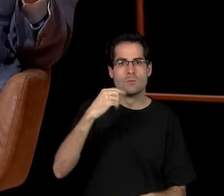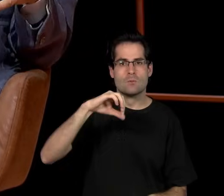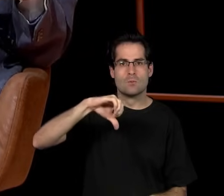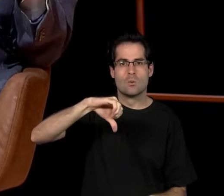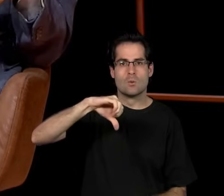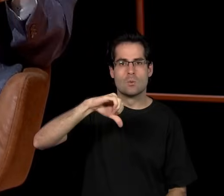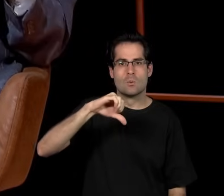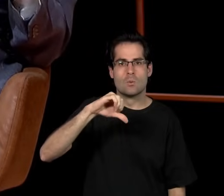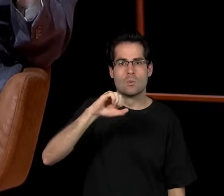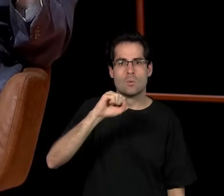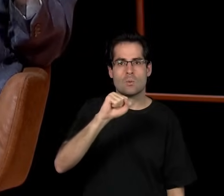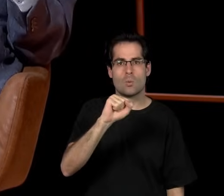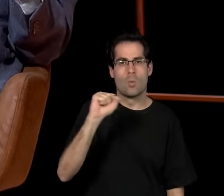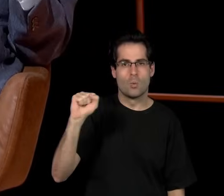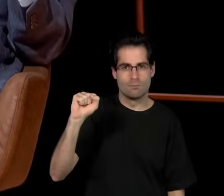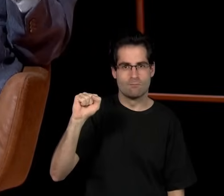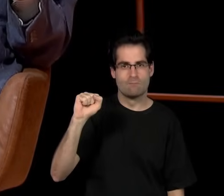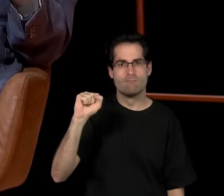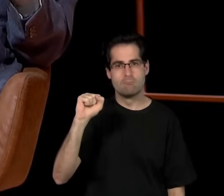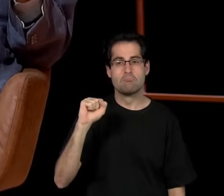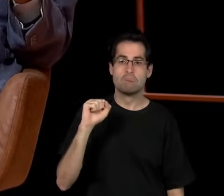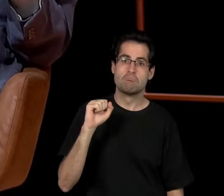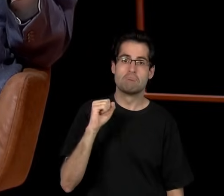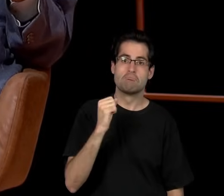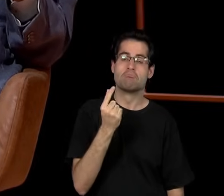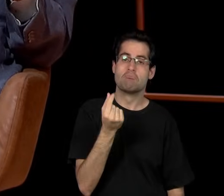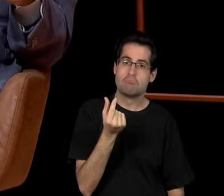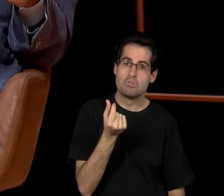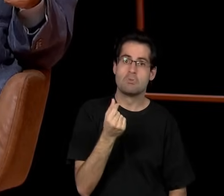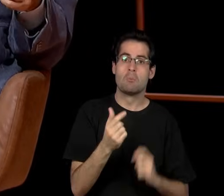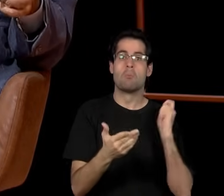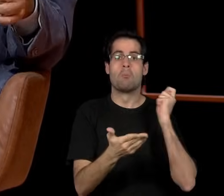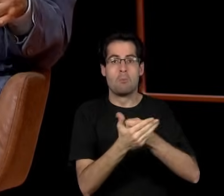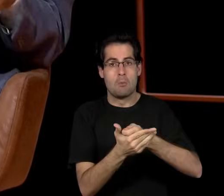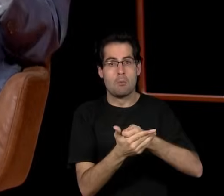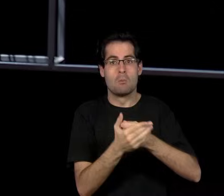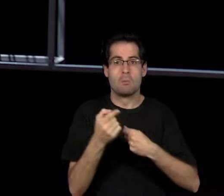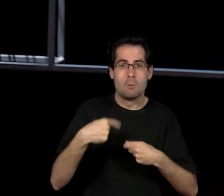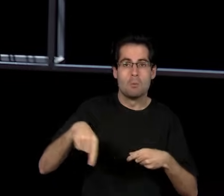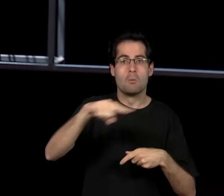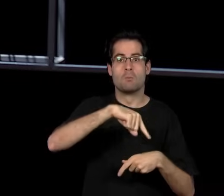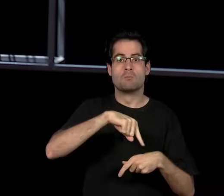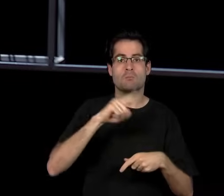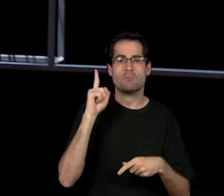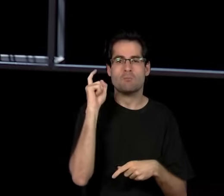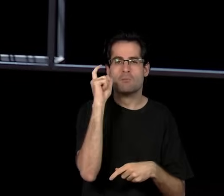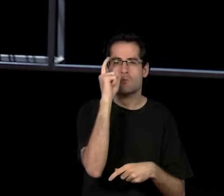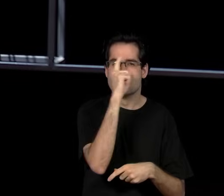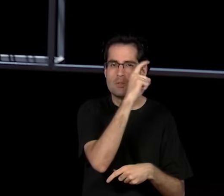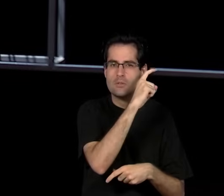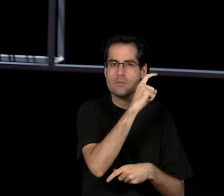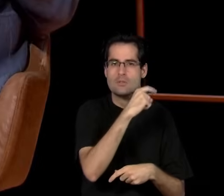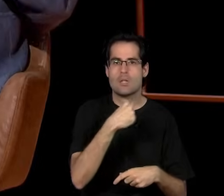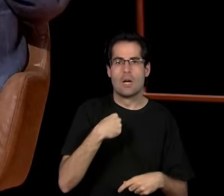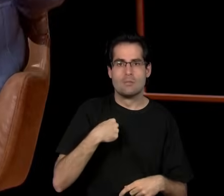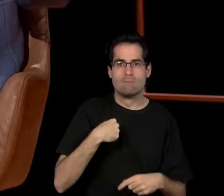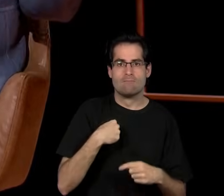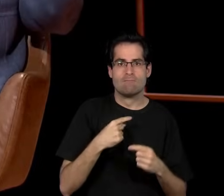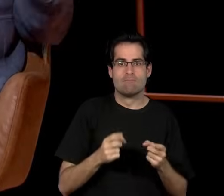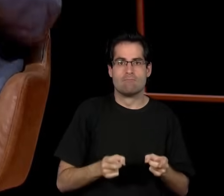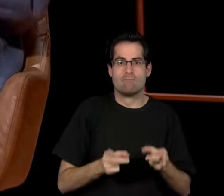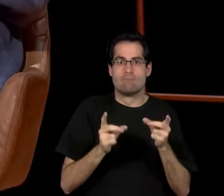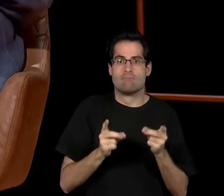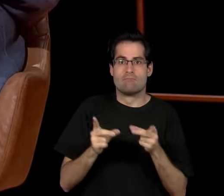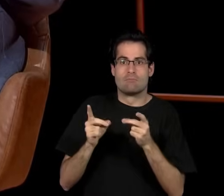depois, para poder fazer Sting, Tina Turner, David Bowie em seguida, eu penhorei, hipotequei tudo que eu tinha.